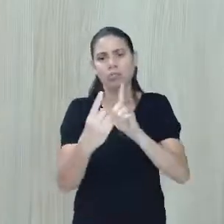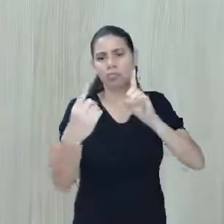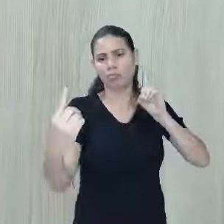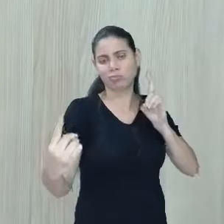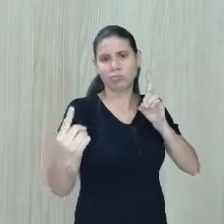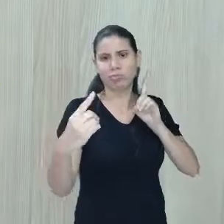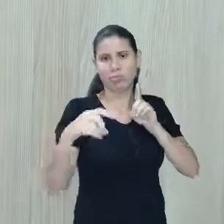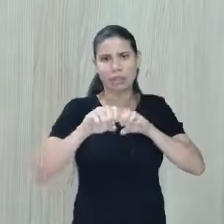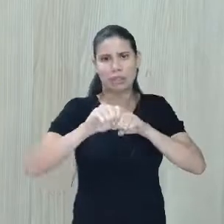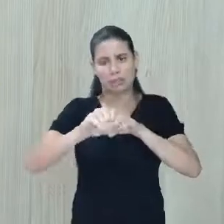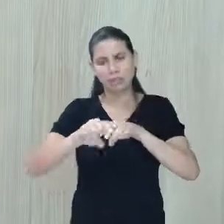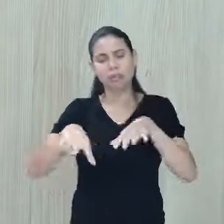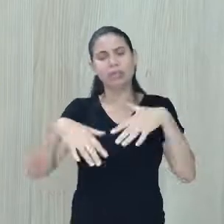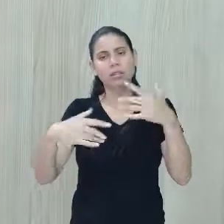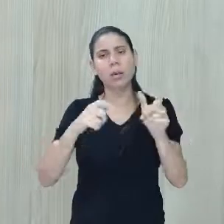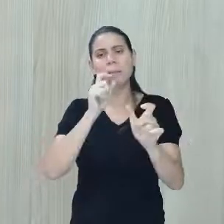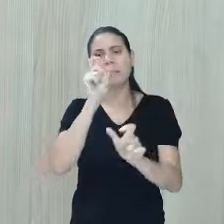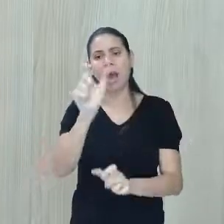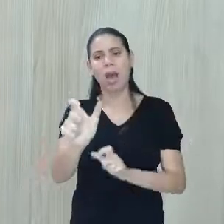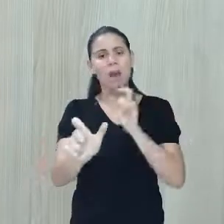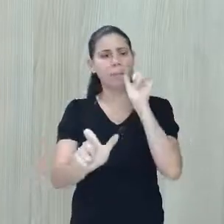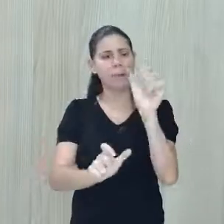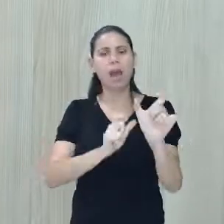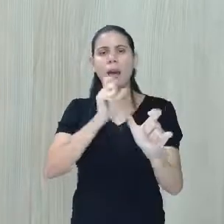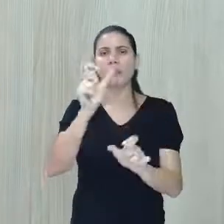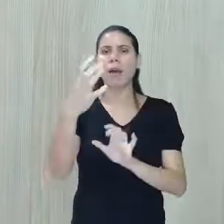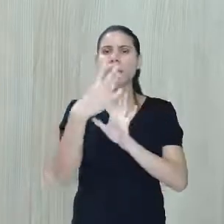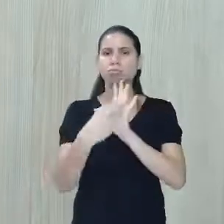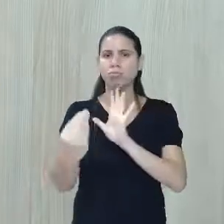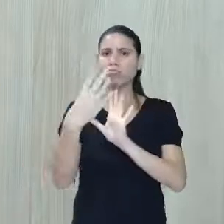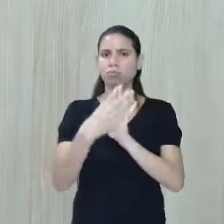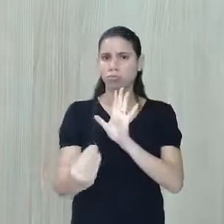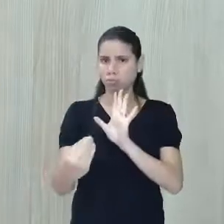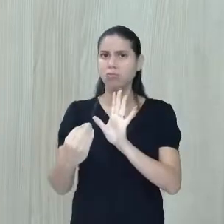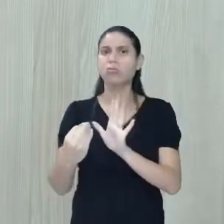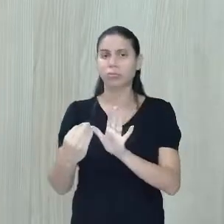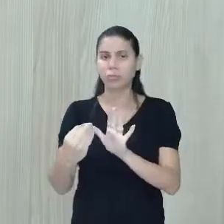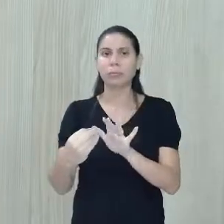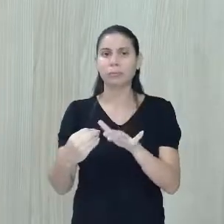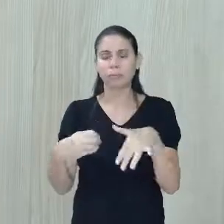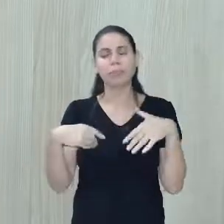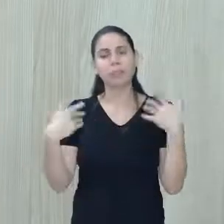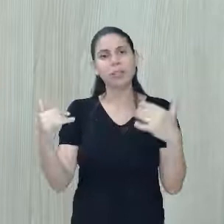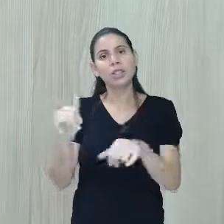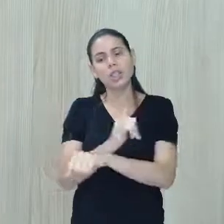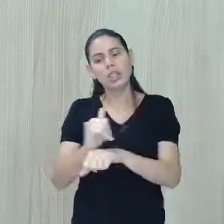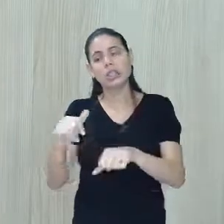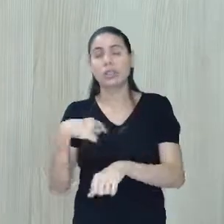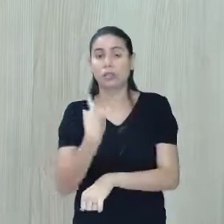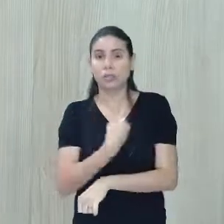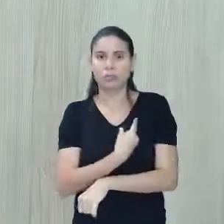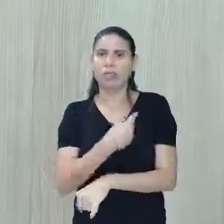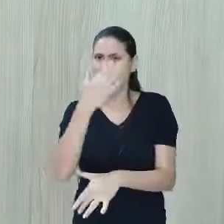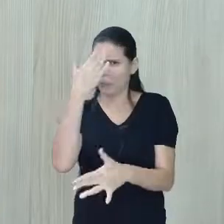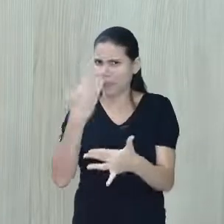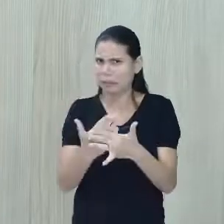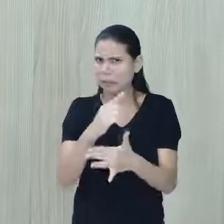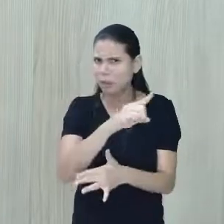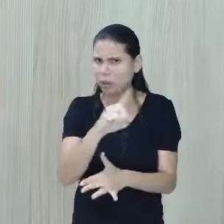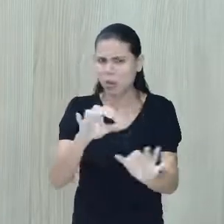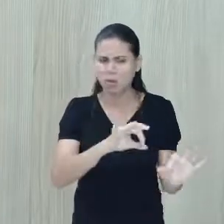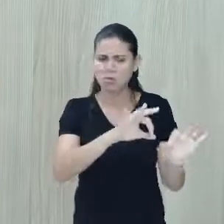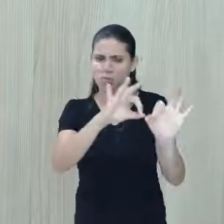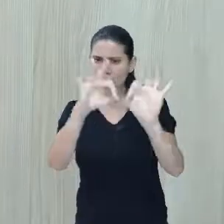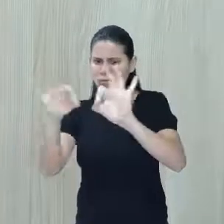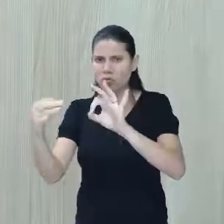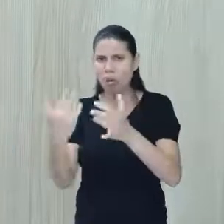repetição de pronúncia. Então a gente fala aqui, você em casa vai repetindo. Eu e o professor André, a gente não crê que você está assistindo uma aula